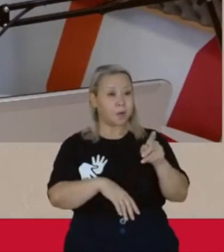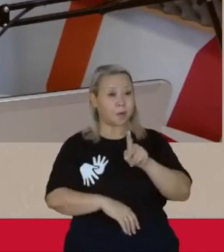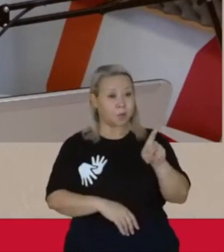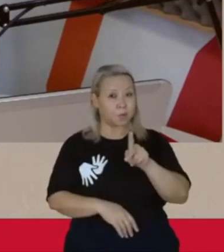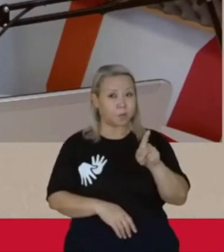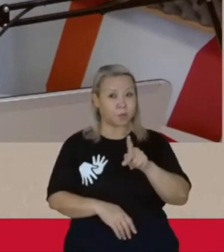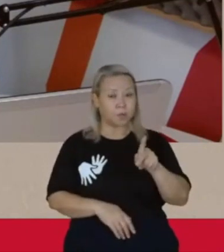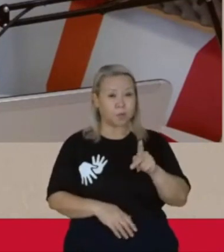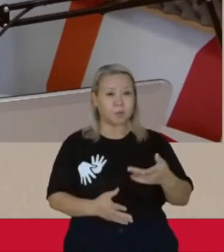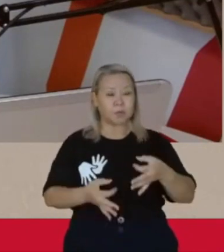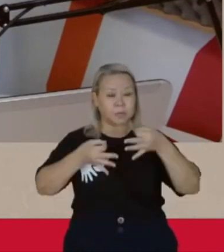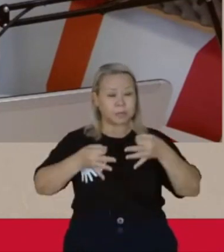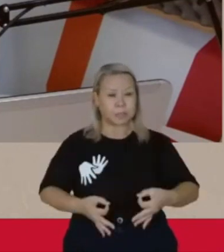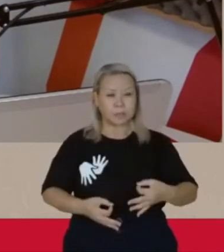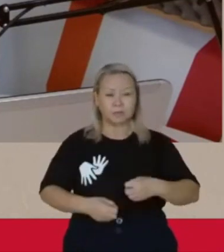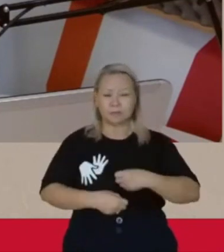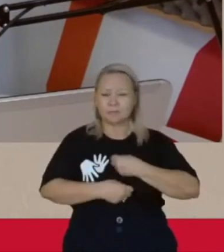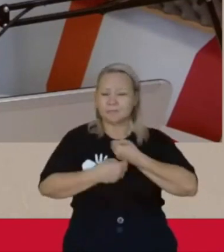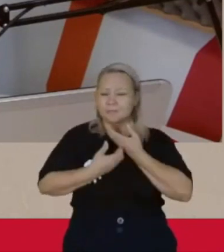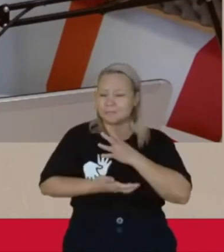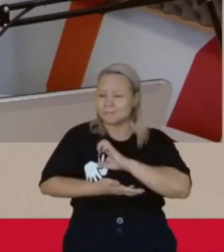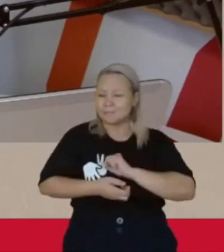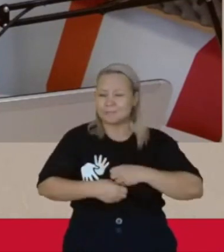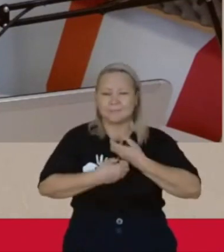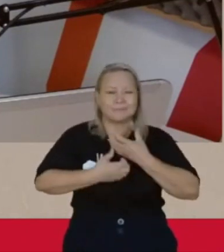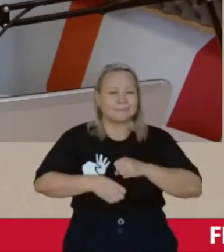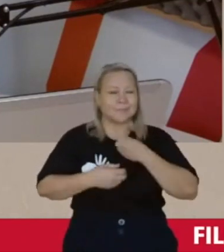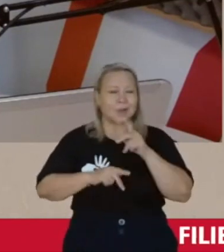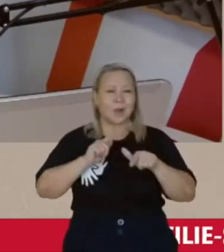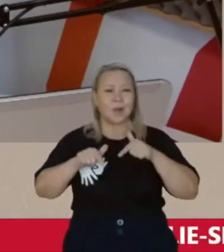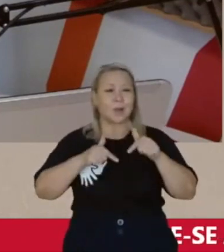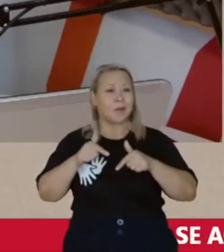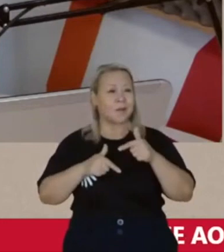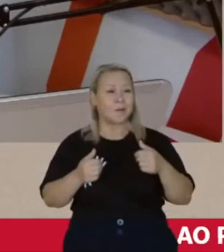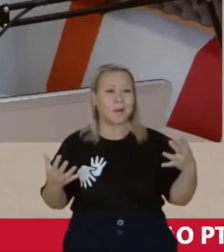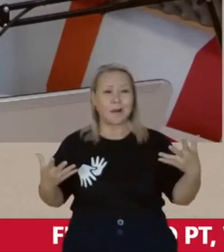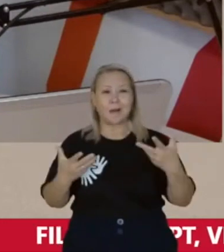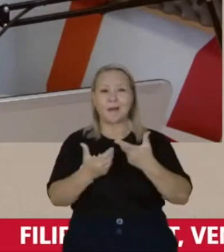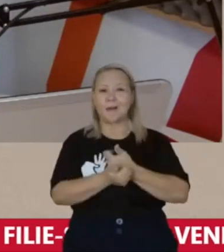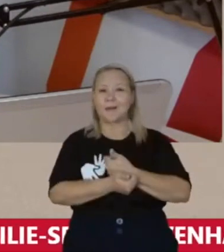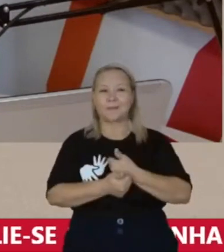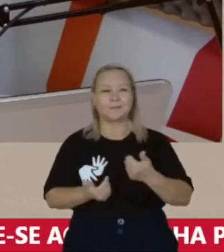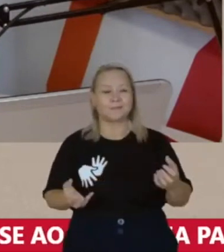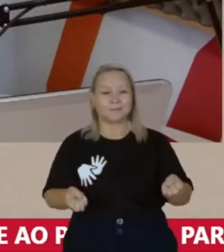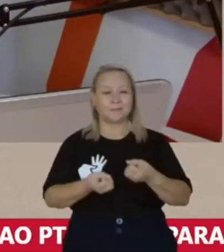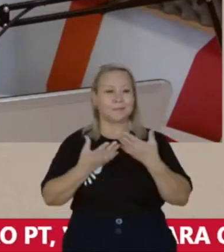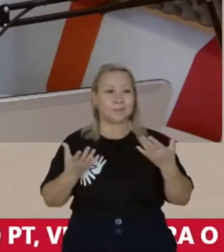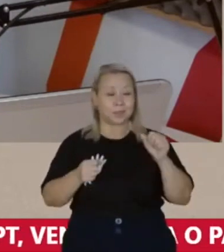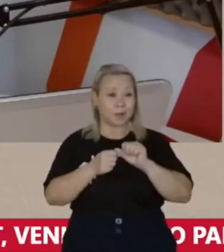e com absoluta paixão por esse trabalho fantástico que a gente faz na educação.